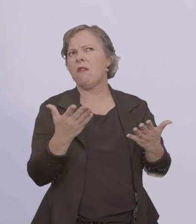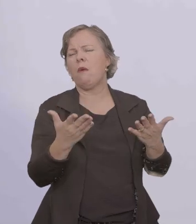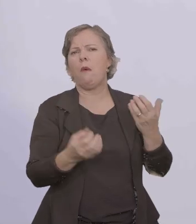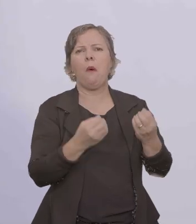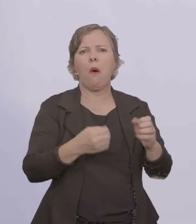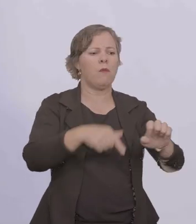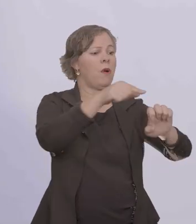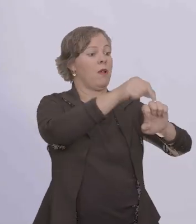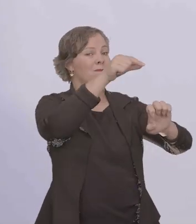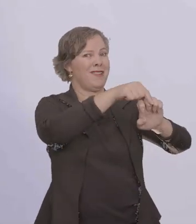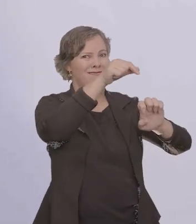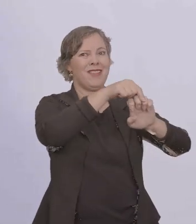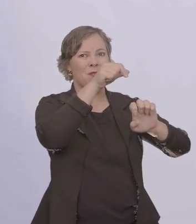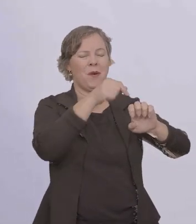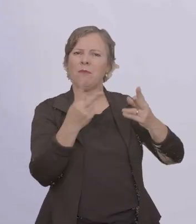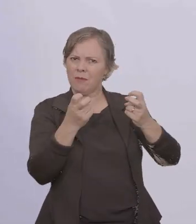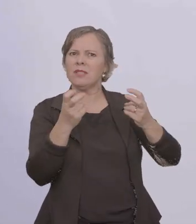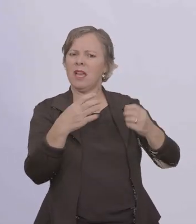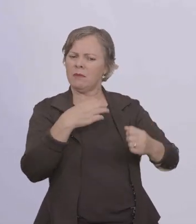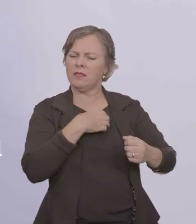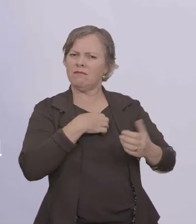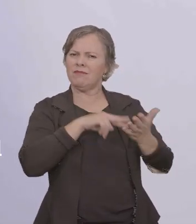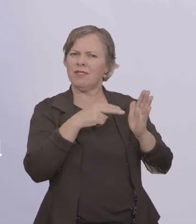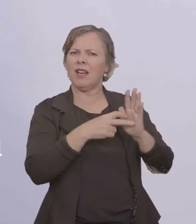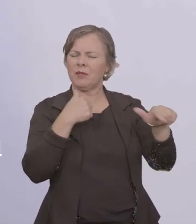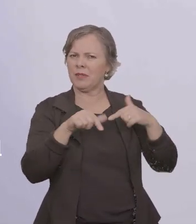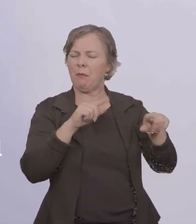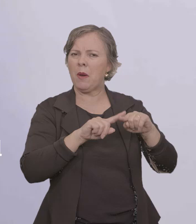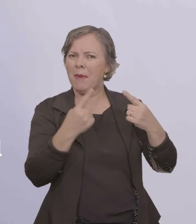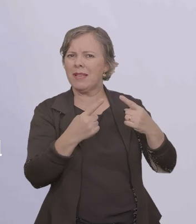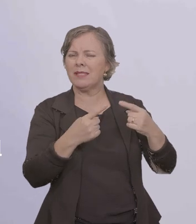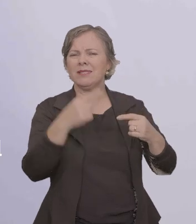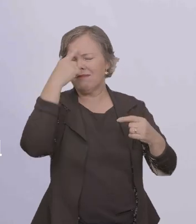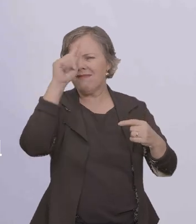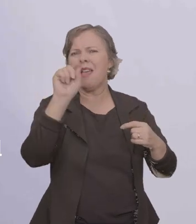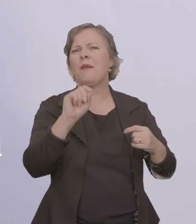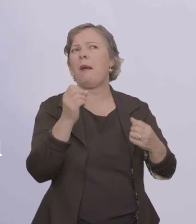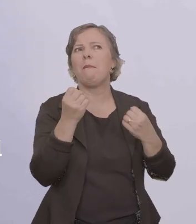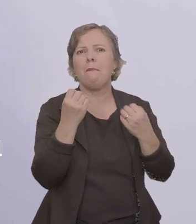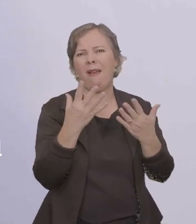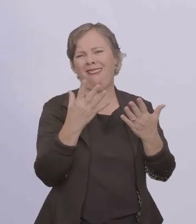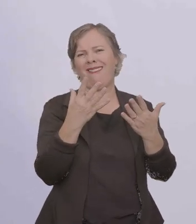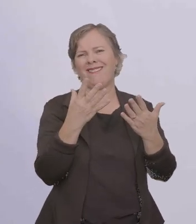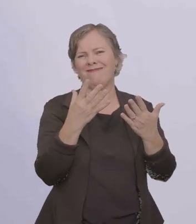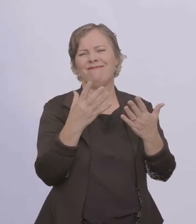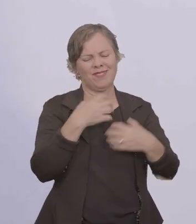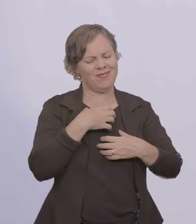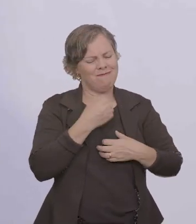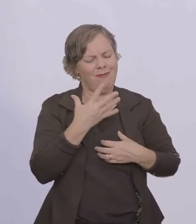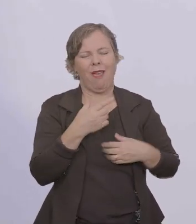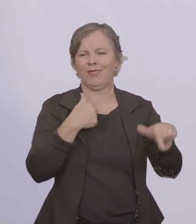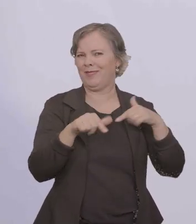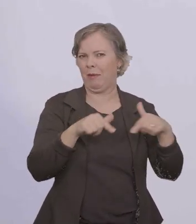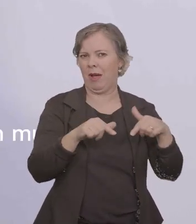mais empreendedores. Eles veem sim sentido no trabalho, mas aí começa a se ter a ideia do bem-estar pessoal, né?